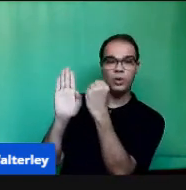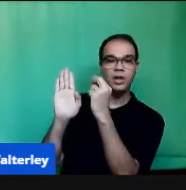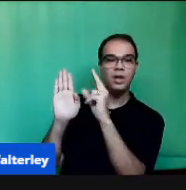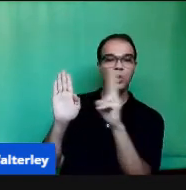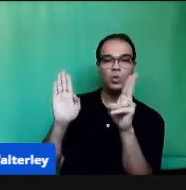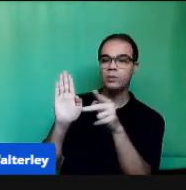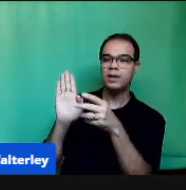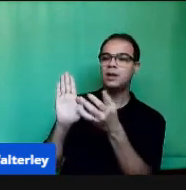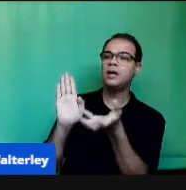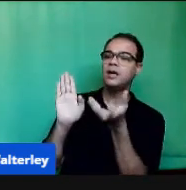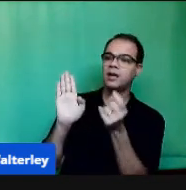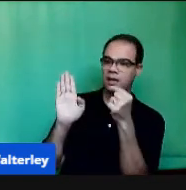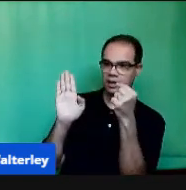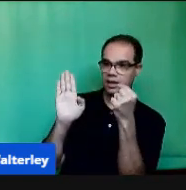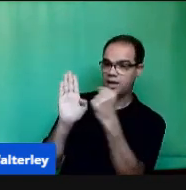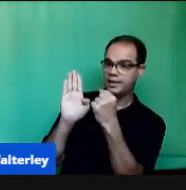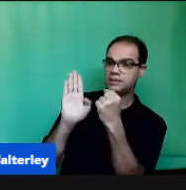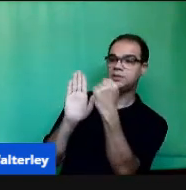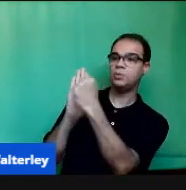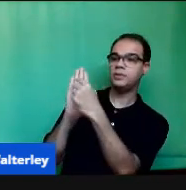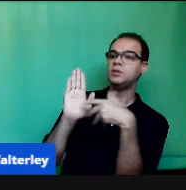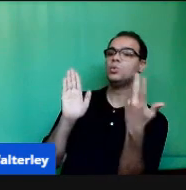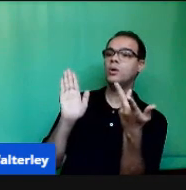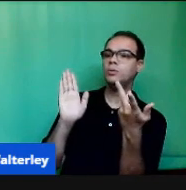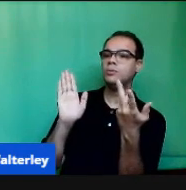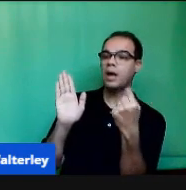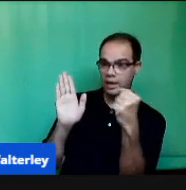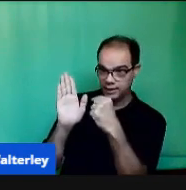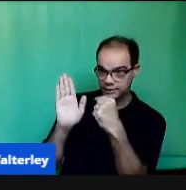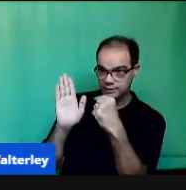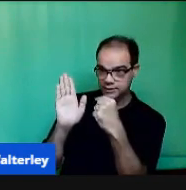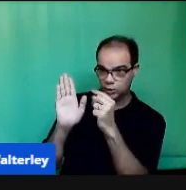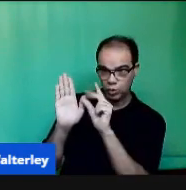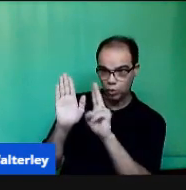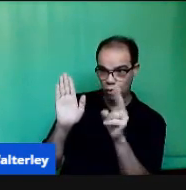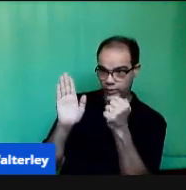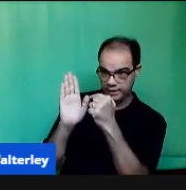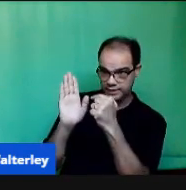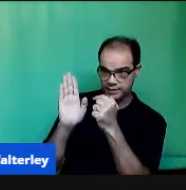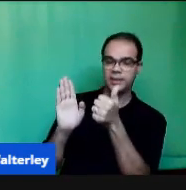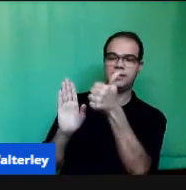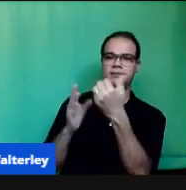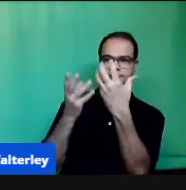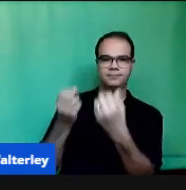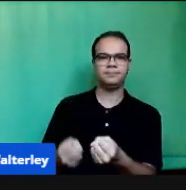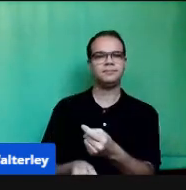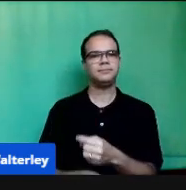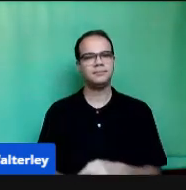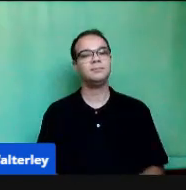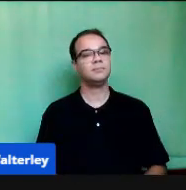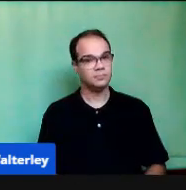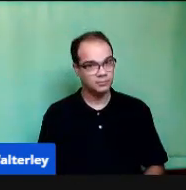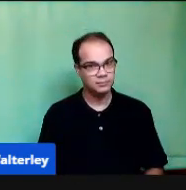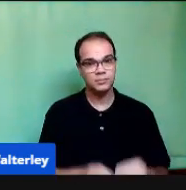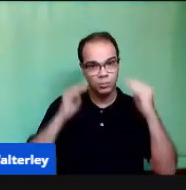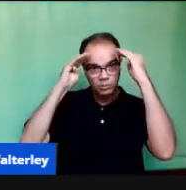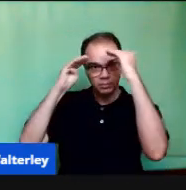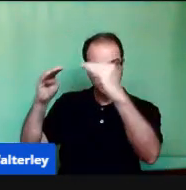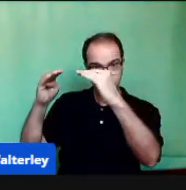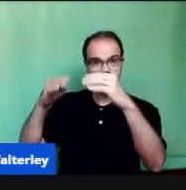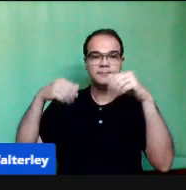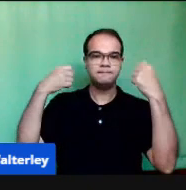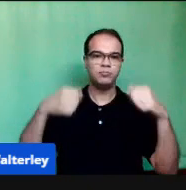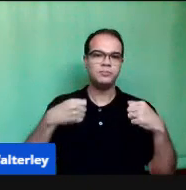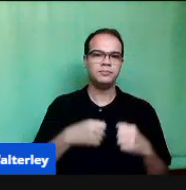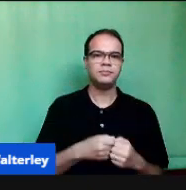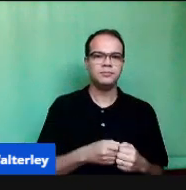social provocou muita evasão escolar das pessoas travestis e transexuais. Infelizmente,